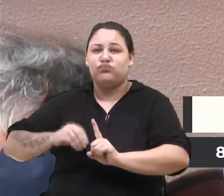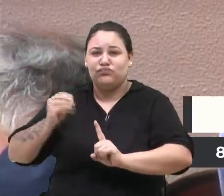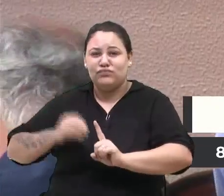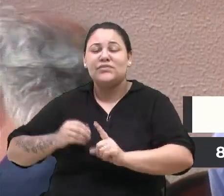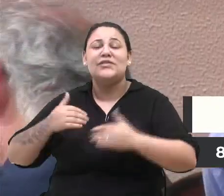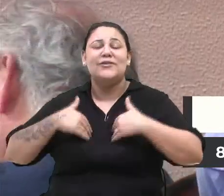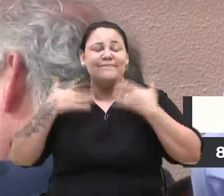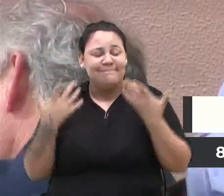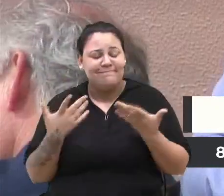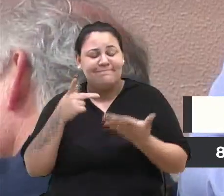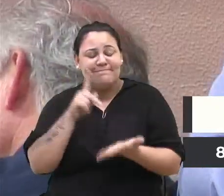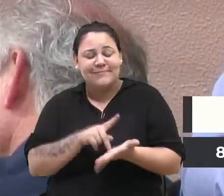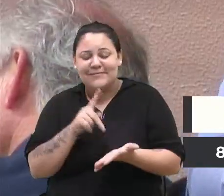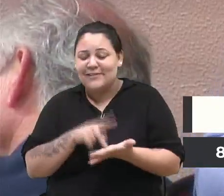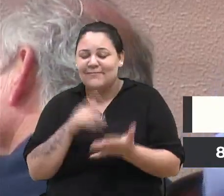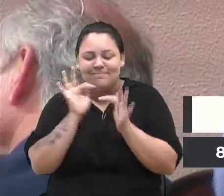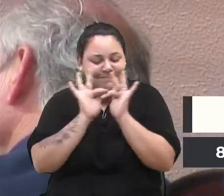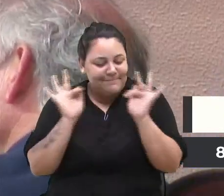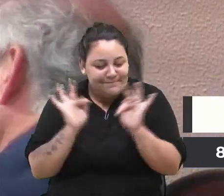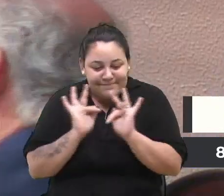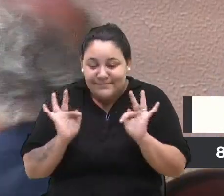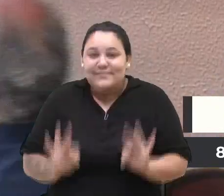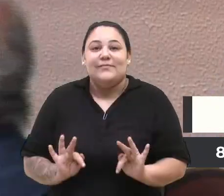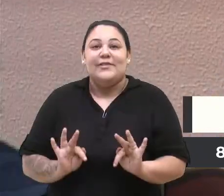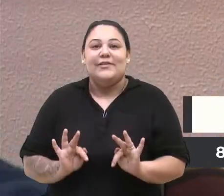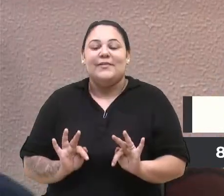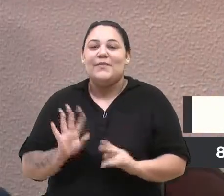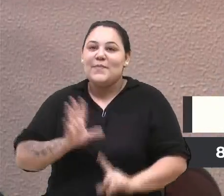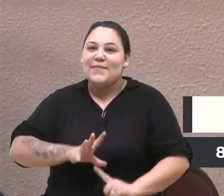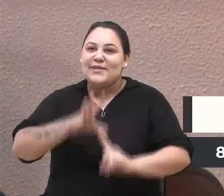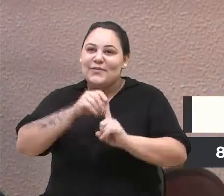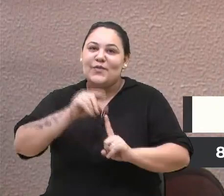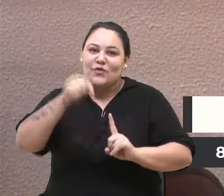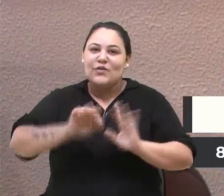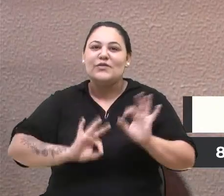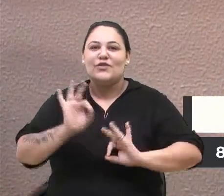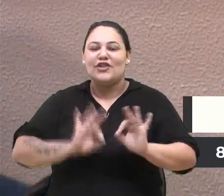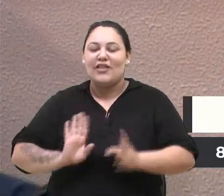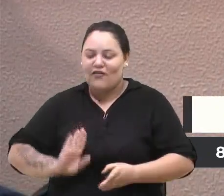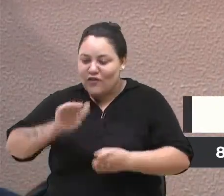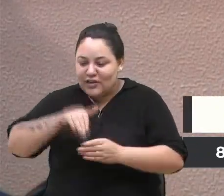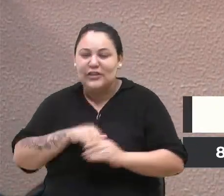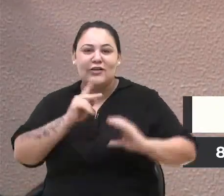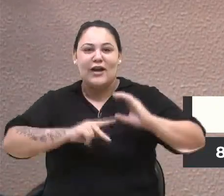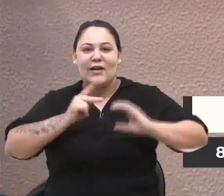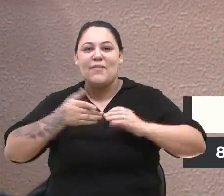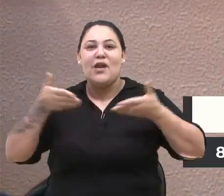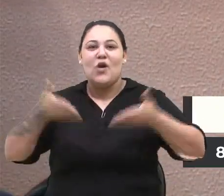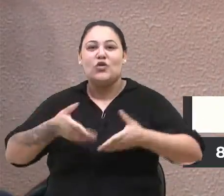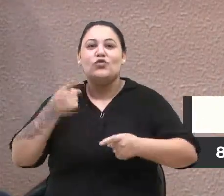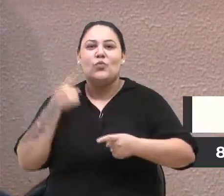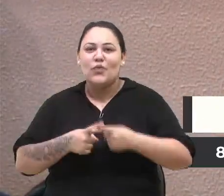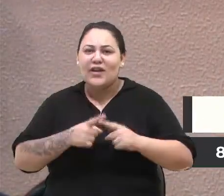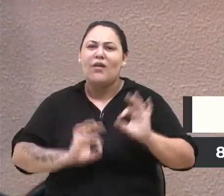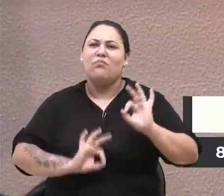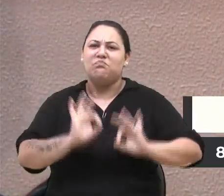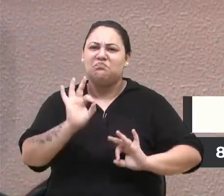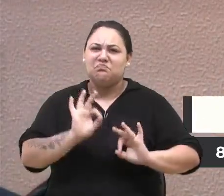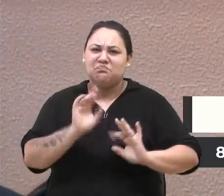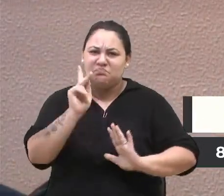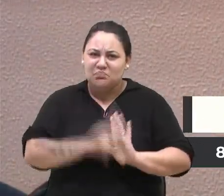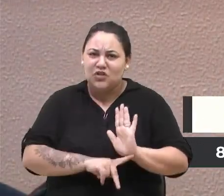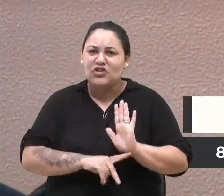contente, principalmente com esse projeto que está sendo votado aqui na casa hoje, porque é um projeto, como